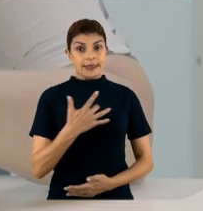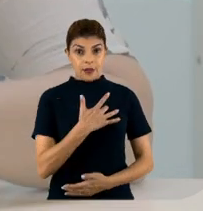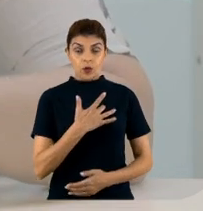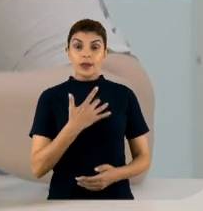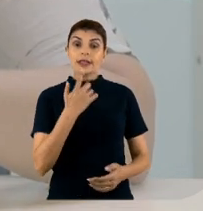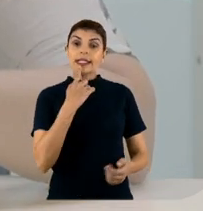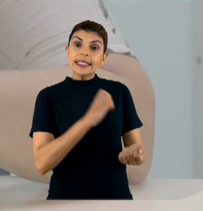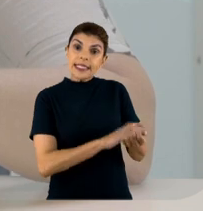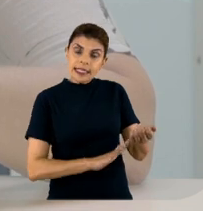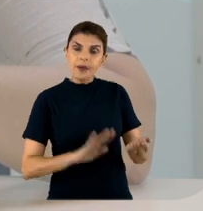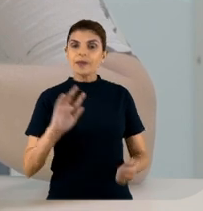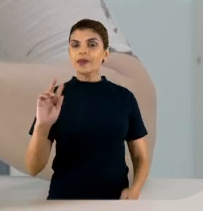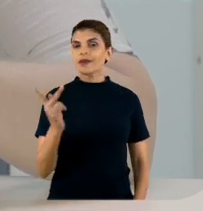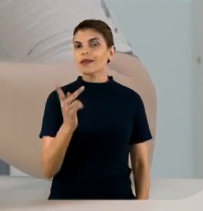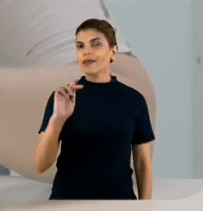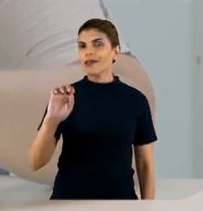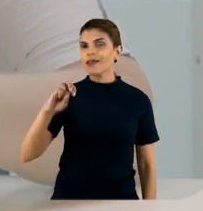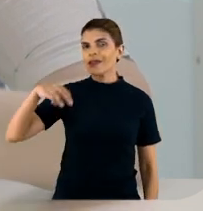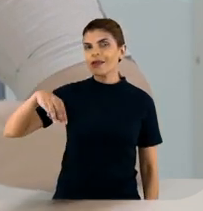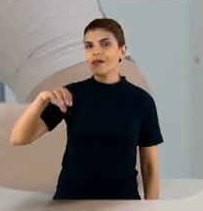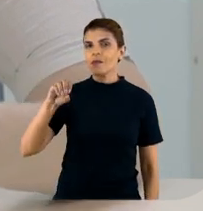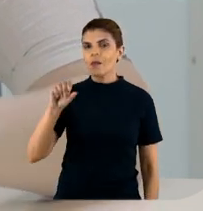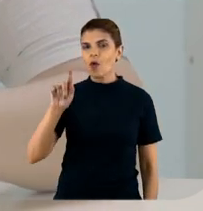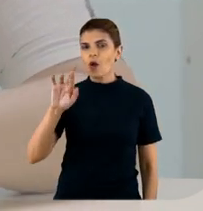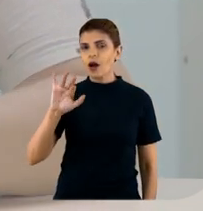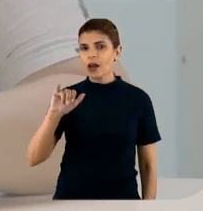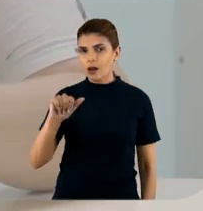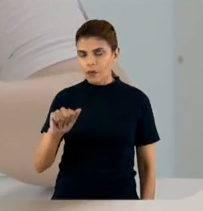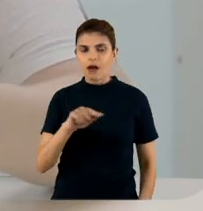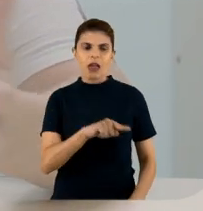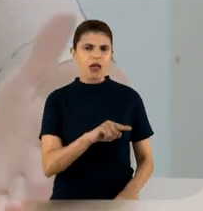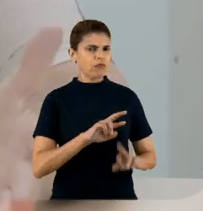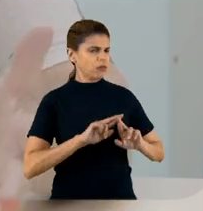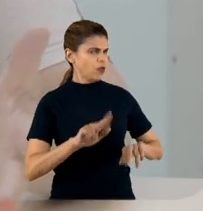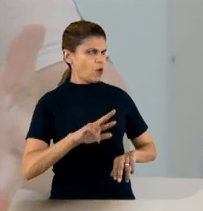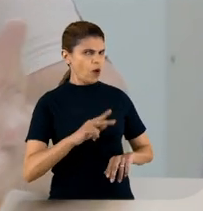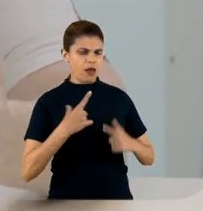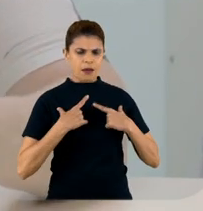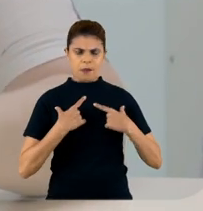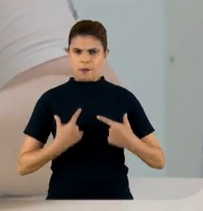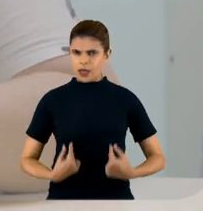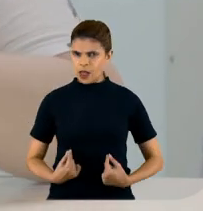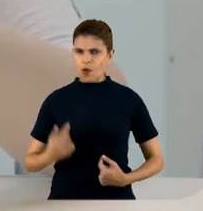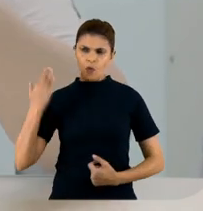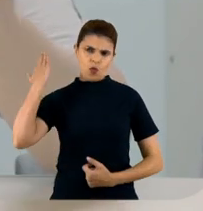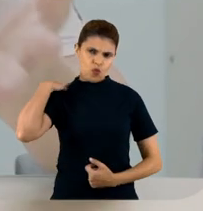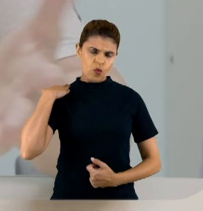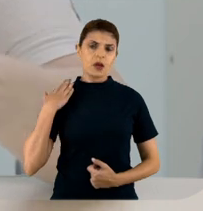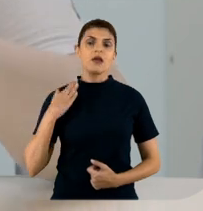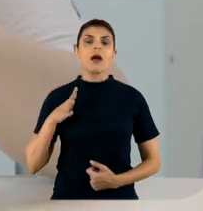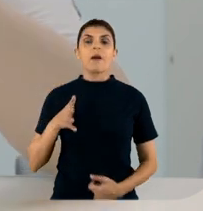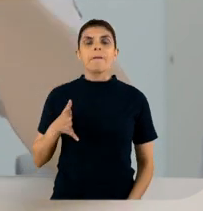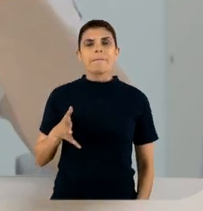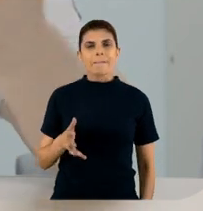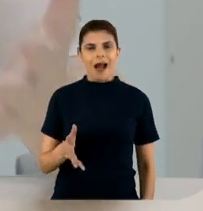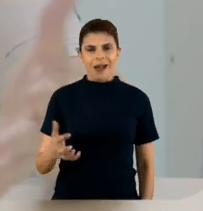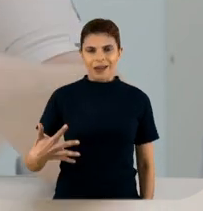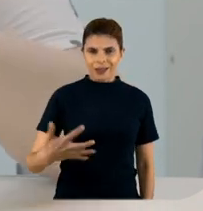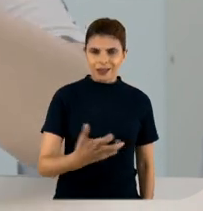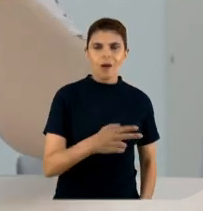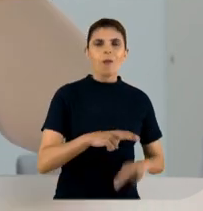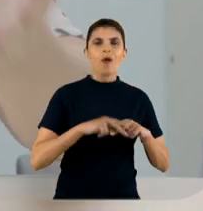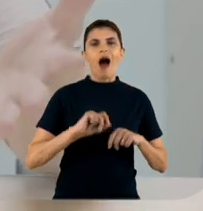ele serve mais para descartar também que não seja um quadro de pneumonia bacteriana que geralmente tem aumento dos